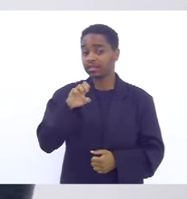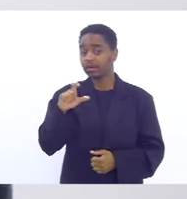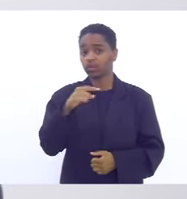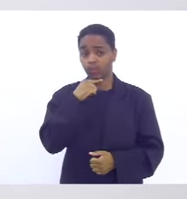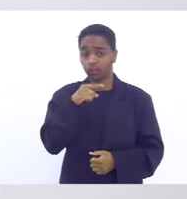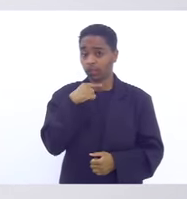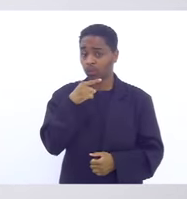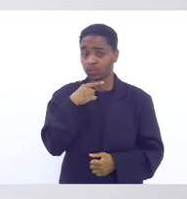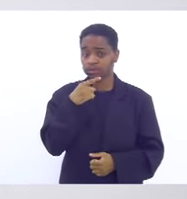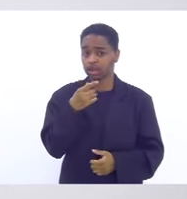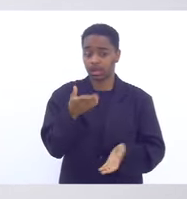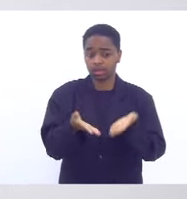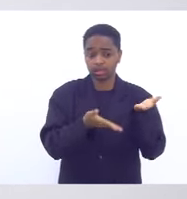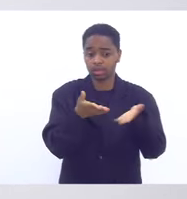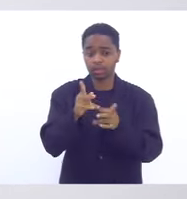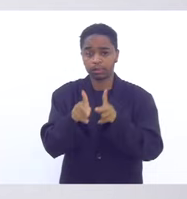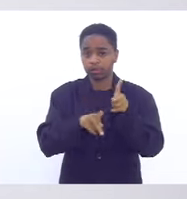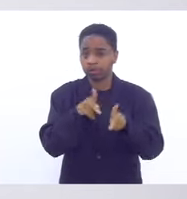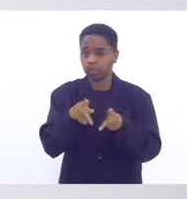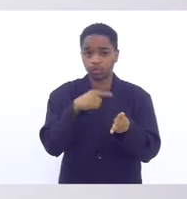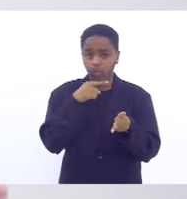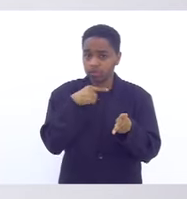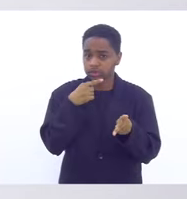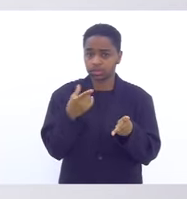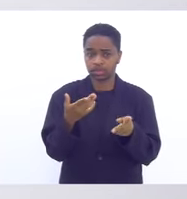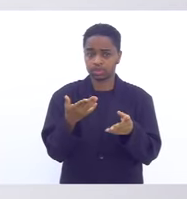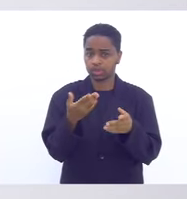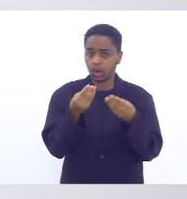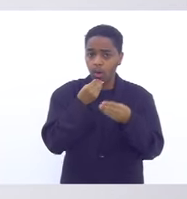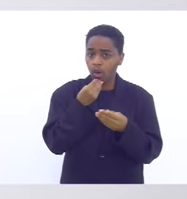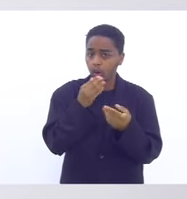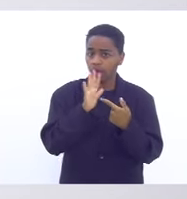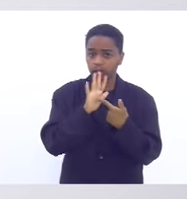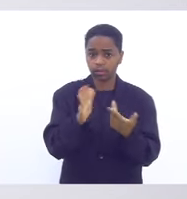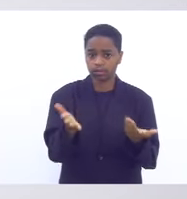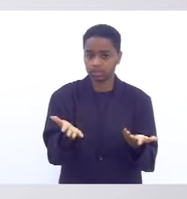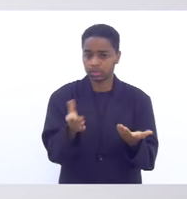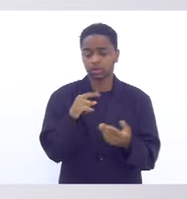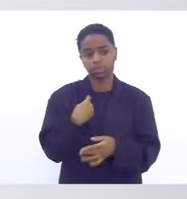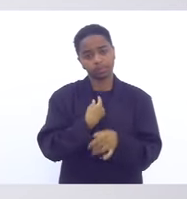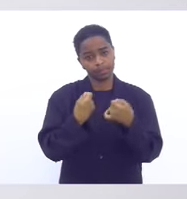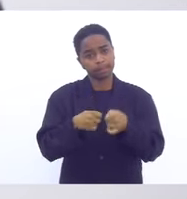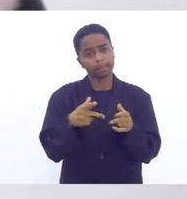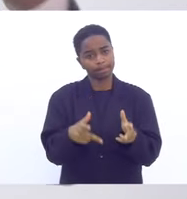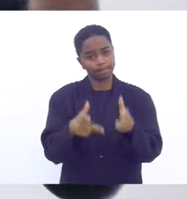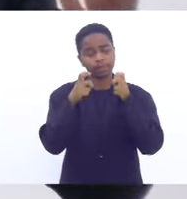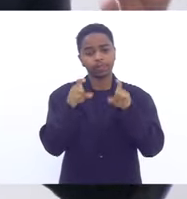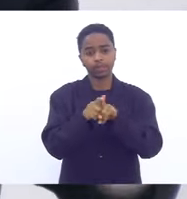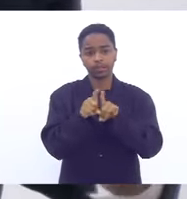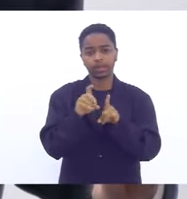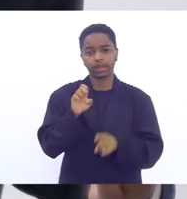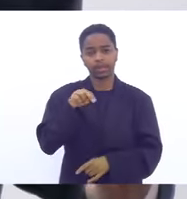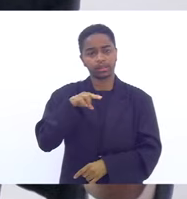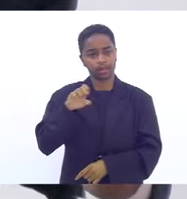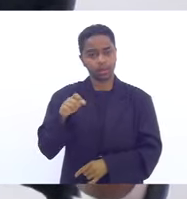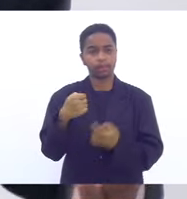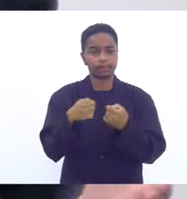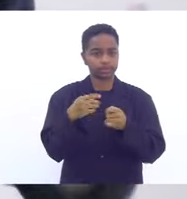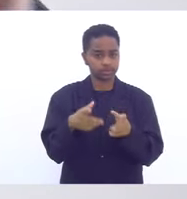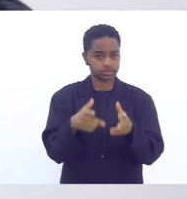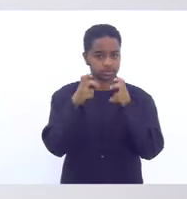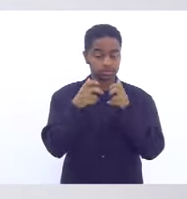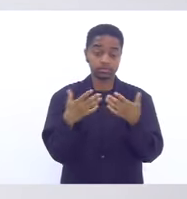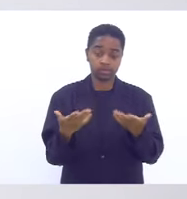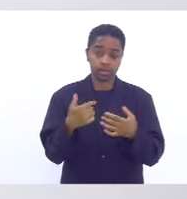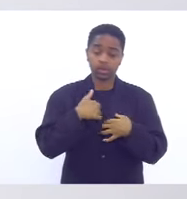mais prestar o serviço de forma eficiente. Está na cara. A gente tem que enxergar isso, e a própria Enel também. E a